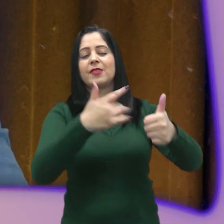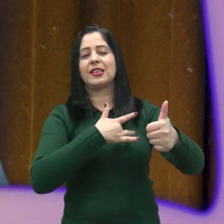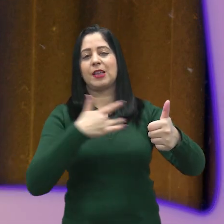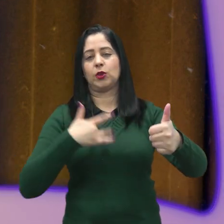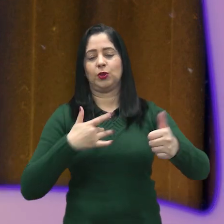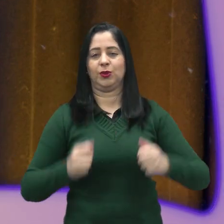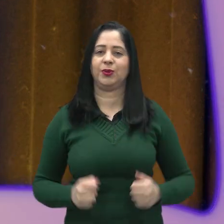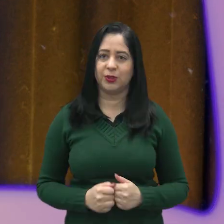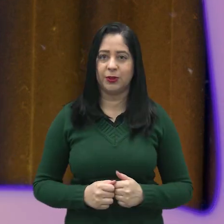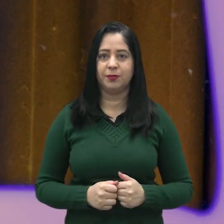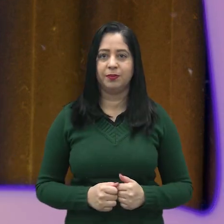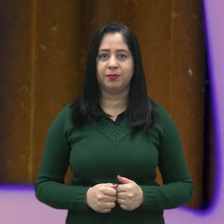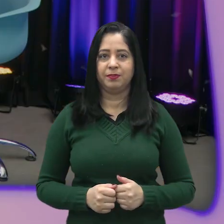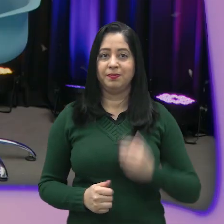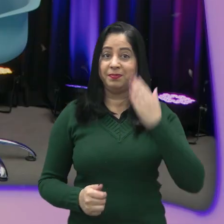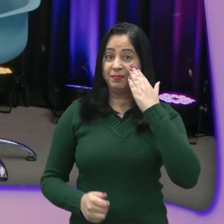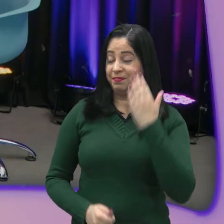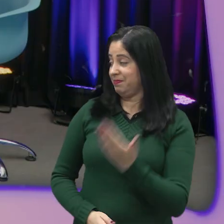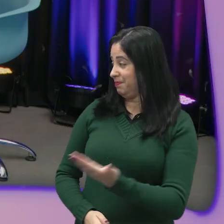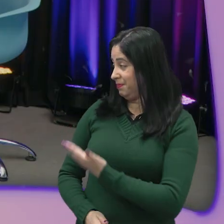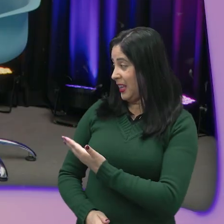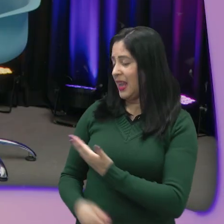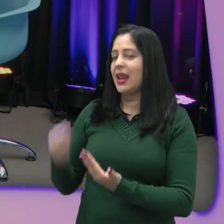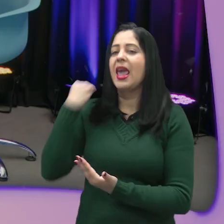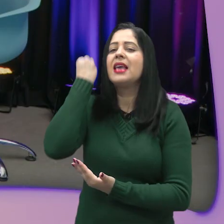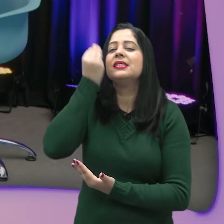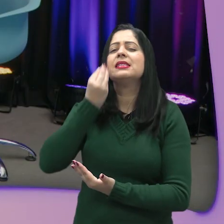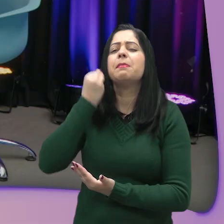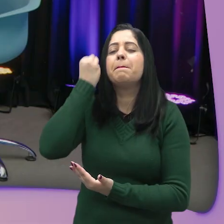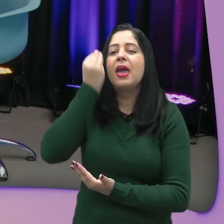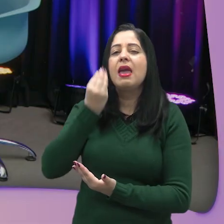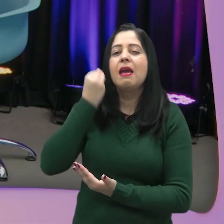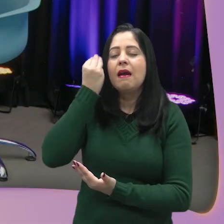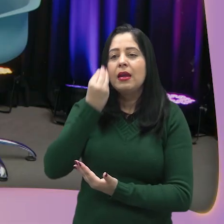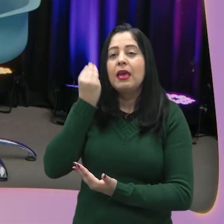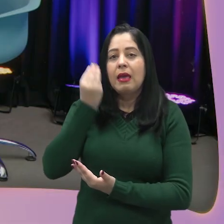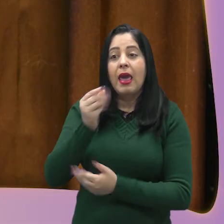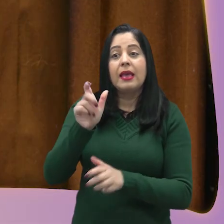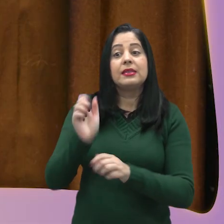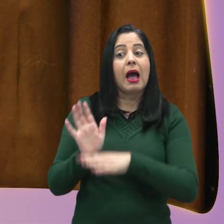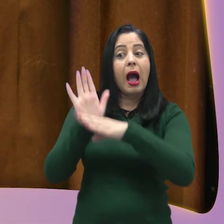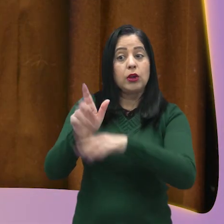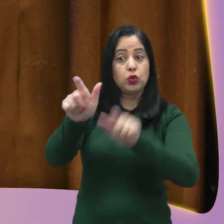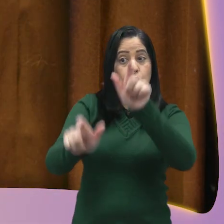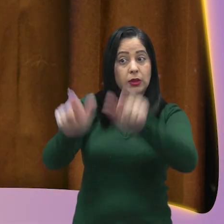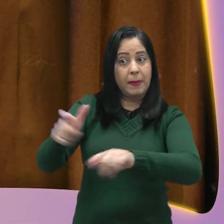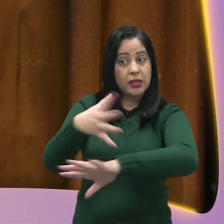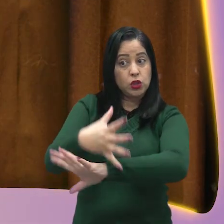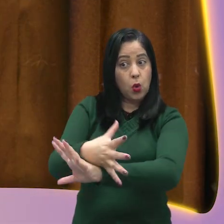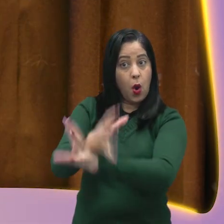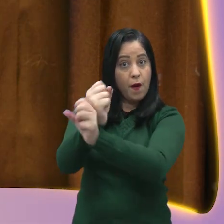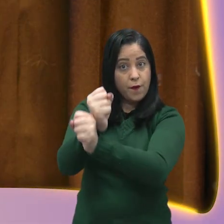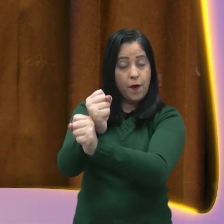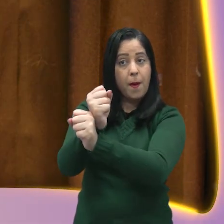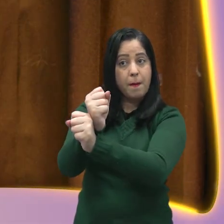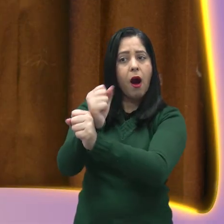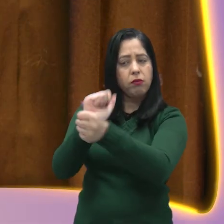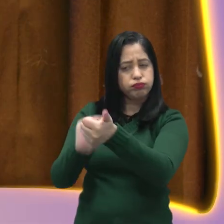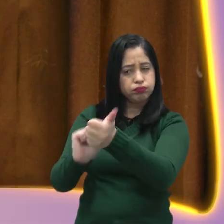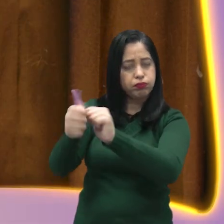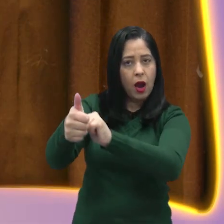população mais saudável e ativa. Com vasta experiência na formação de atletas, Alexandre Beig vai